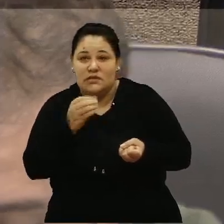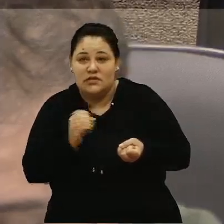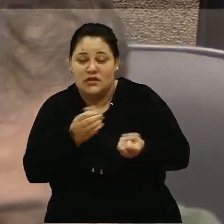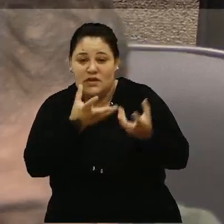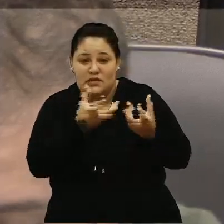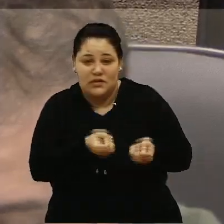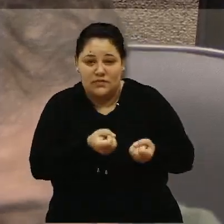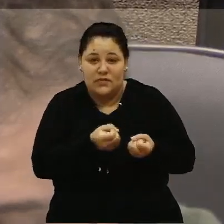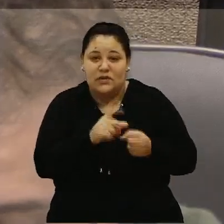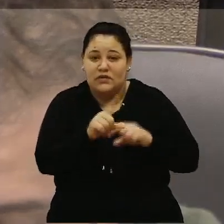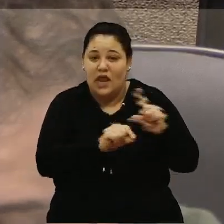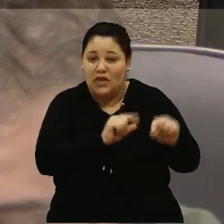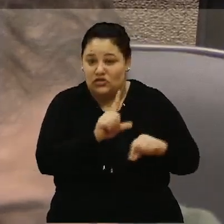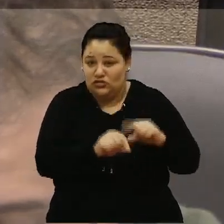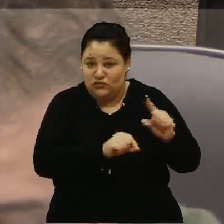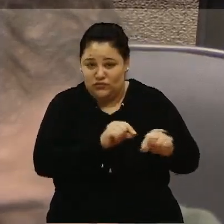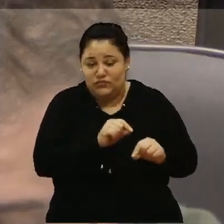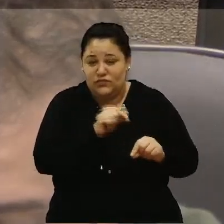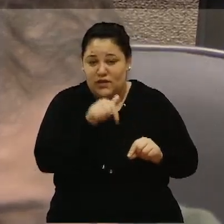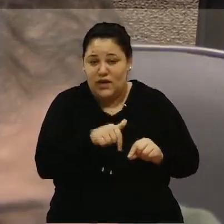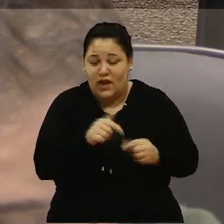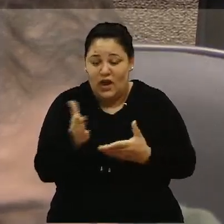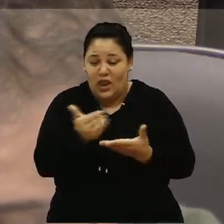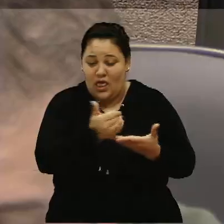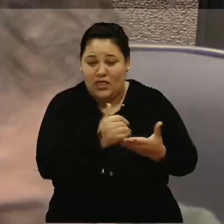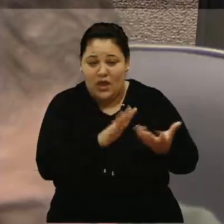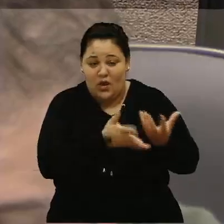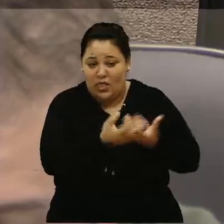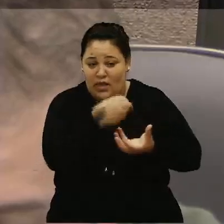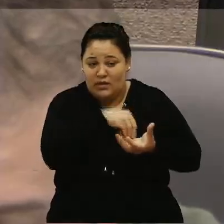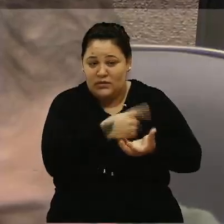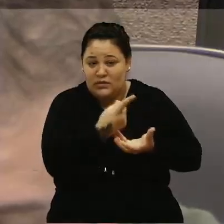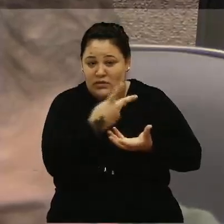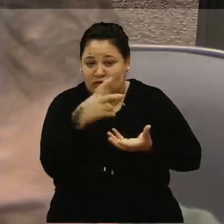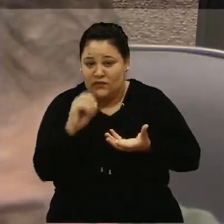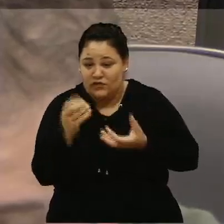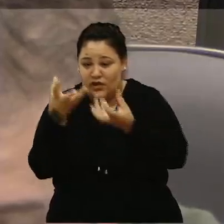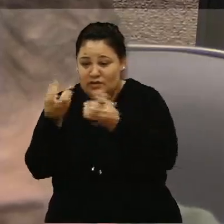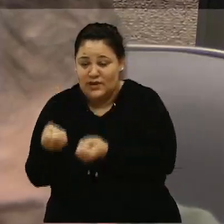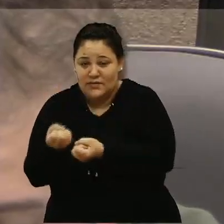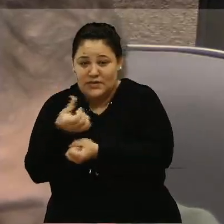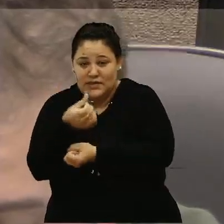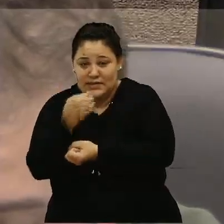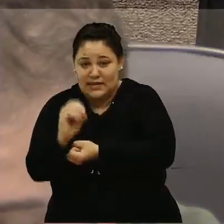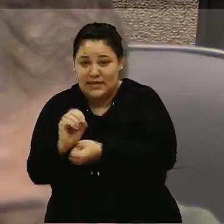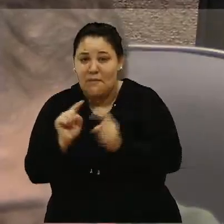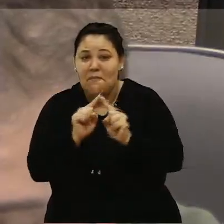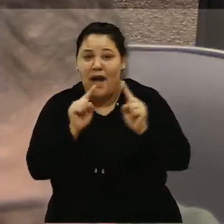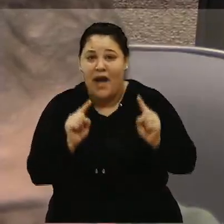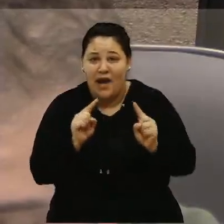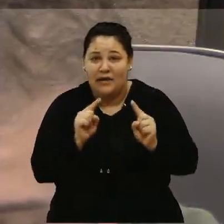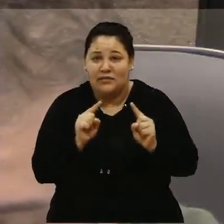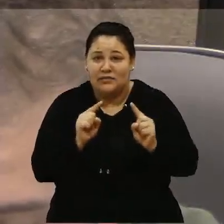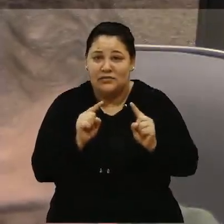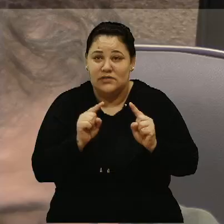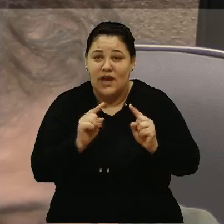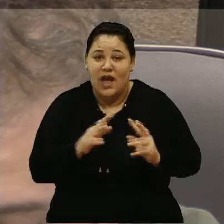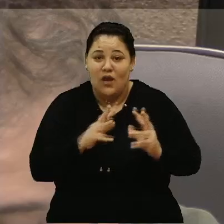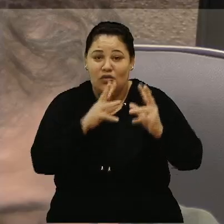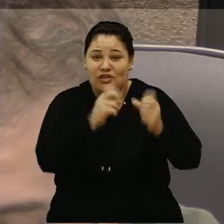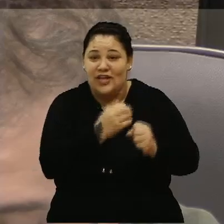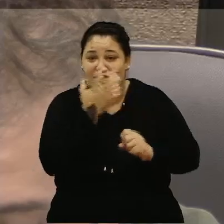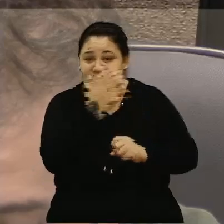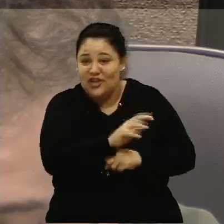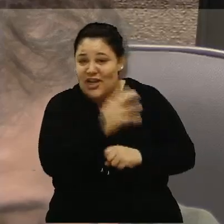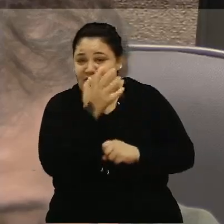cidade. É coletado pela Codeca 120 toneladas, eles recebem 60. Porém, o tanto de rejeitos